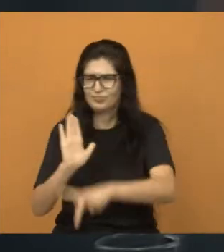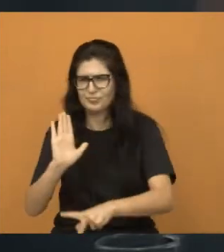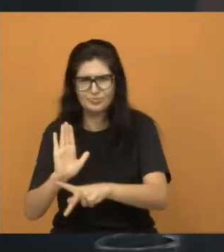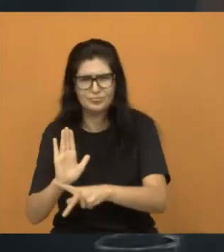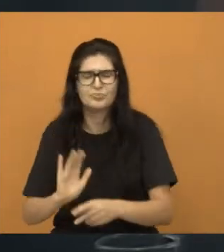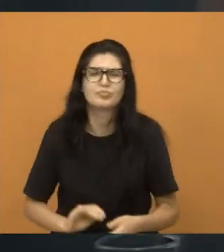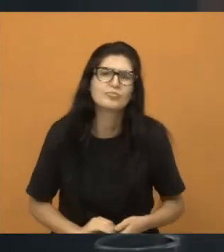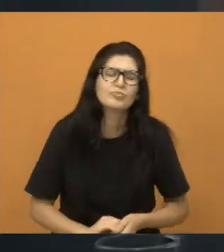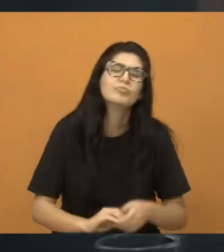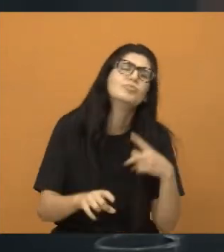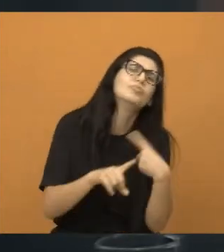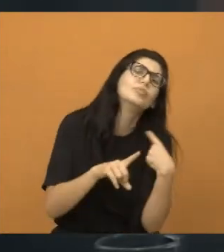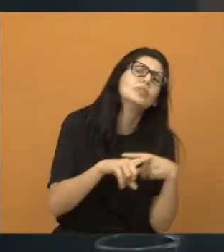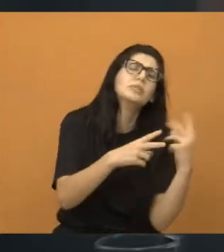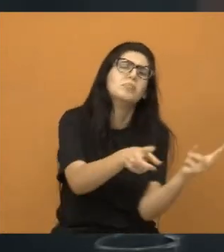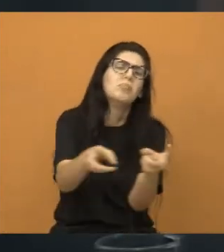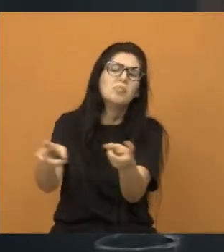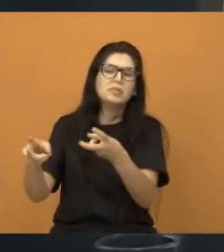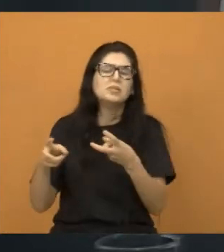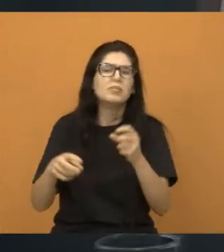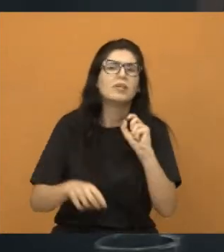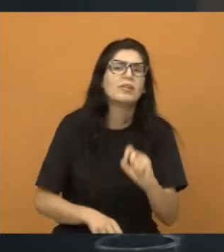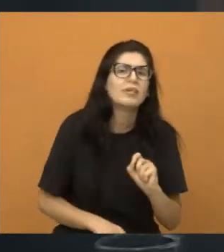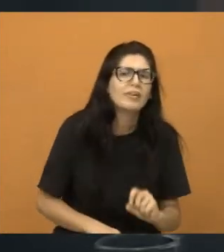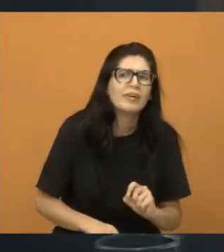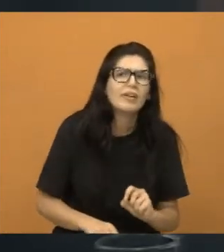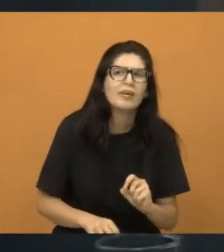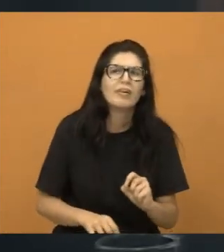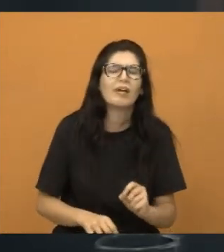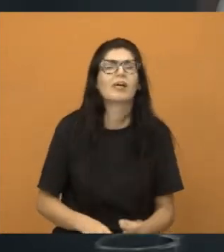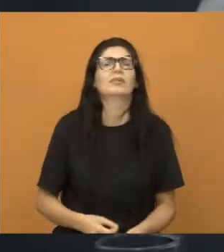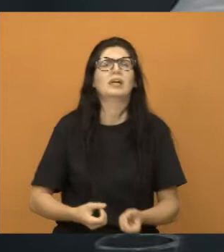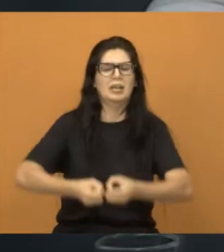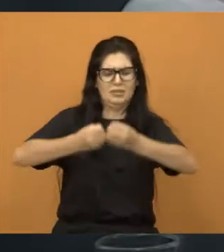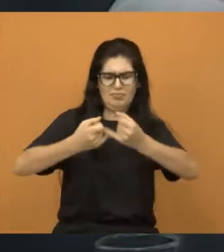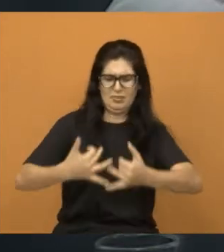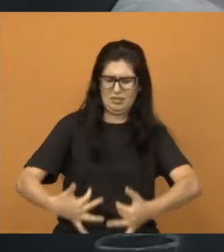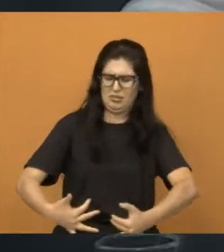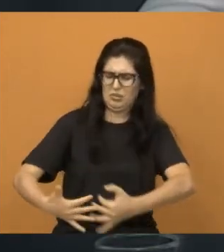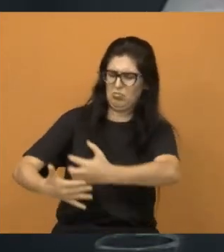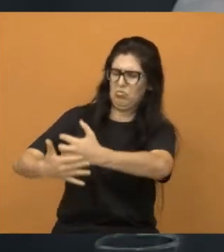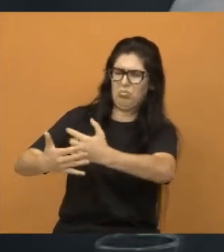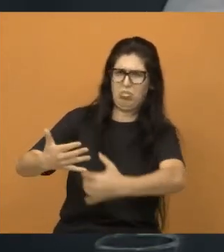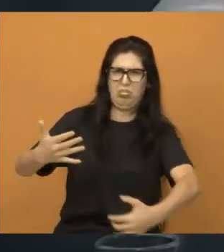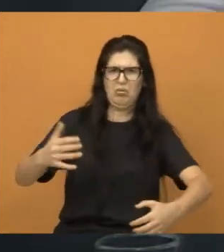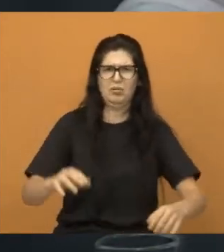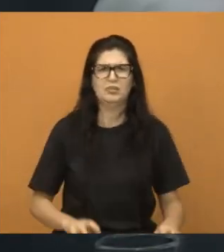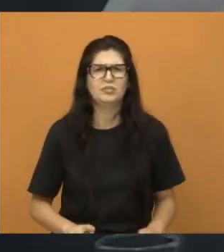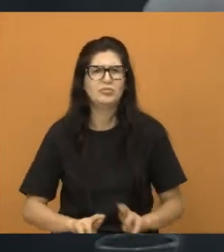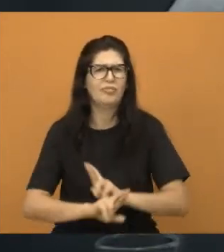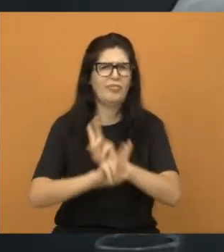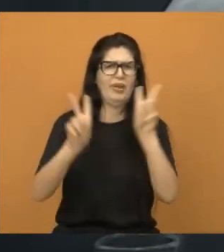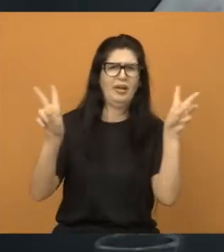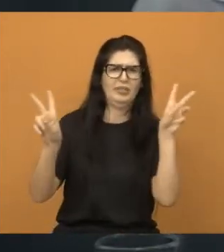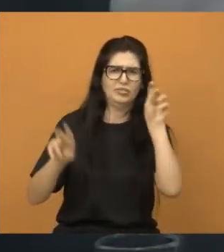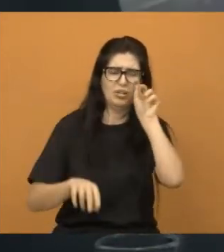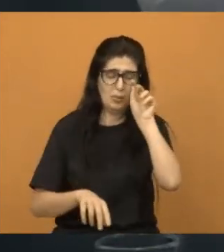que nós percebemos é que o discurso mudou. Antes era fazer mais com menos, agora é